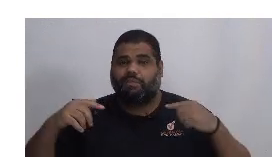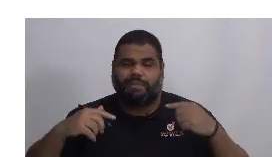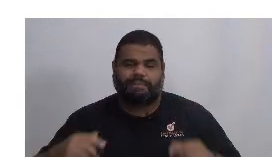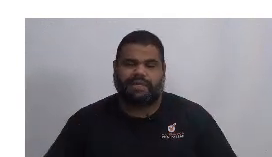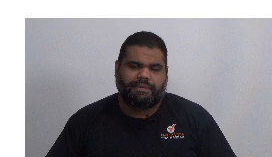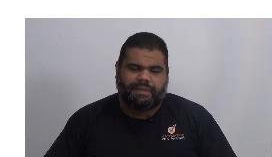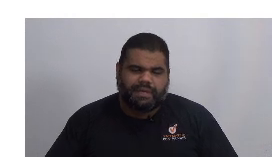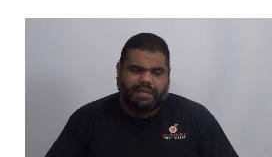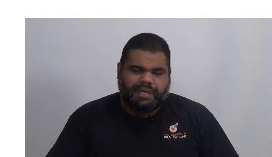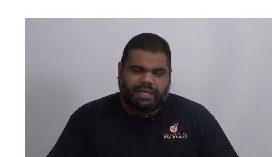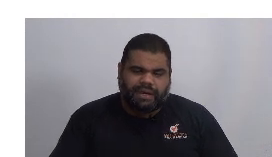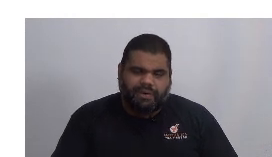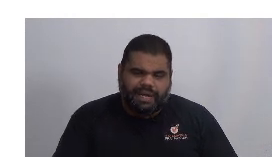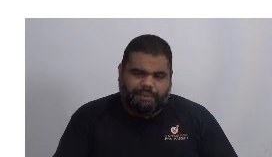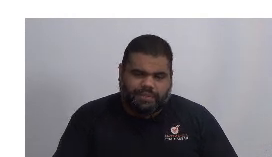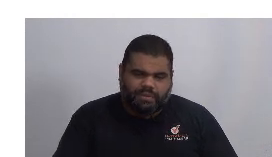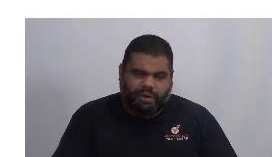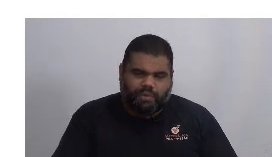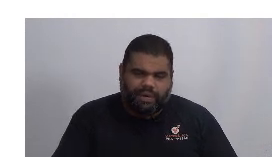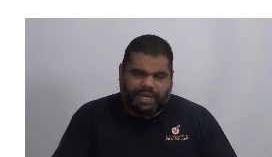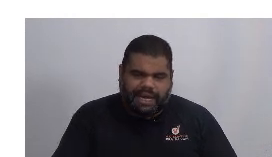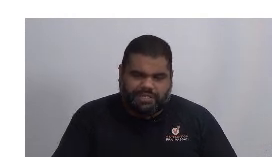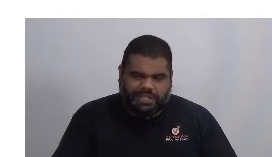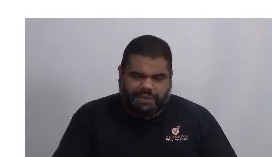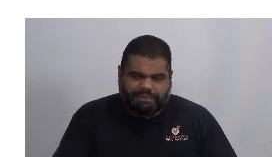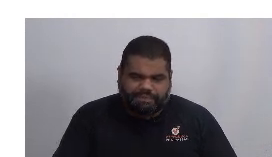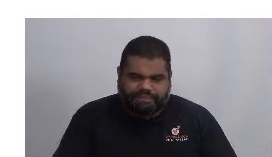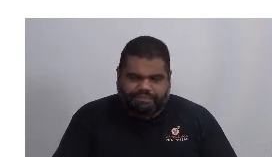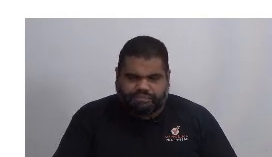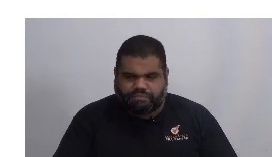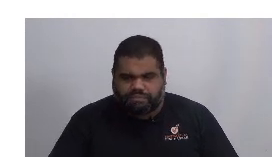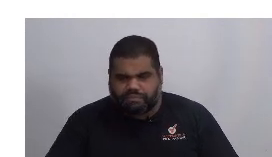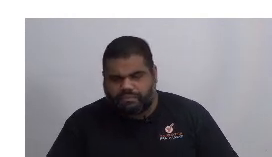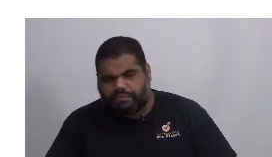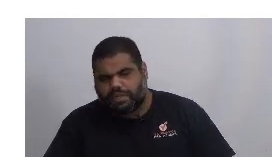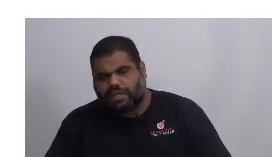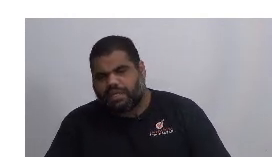né, um papinho. E agora, pessoal, o recadinho